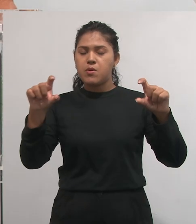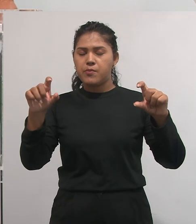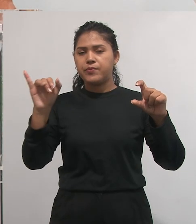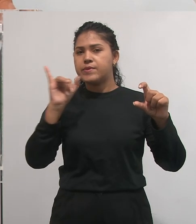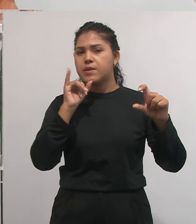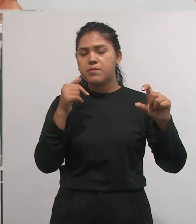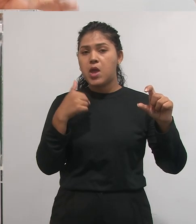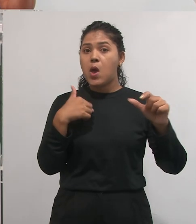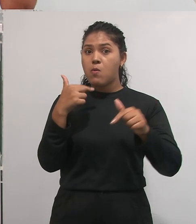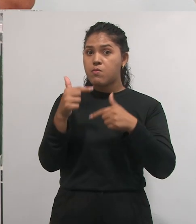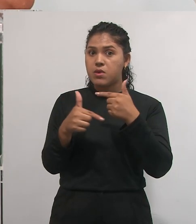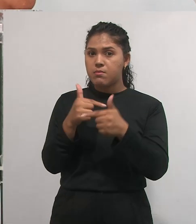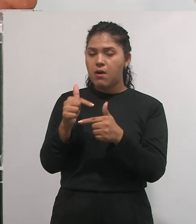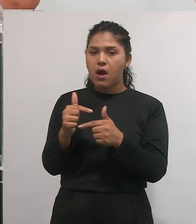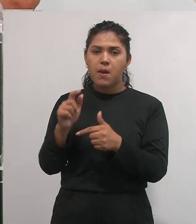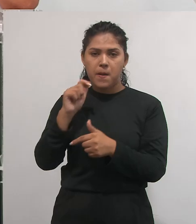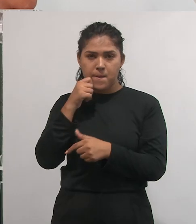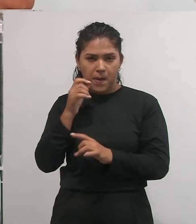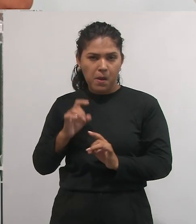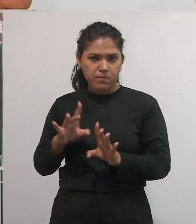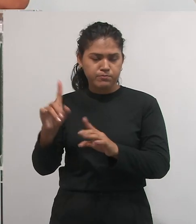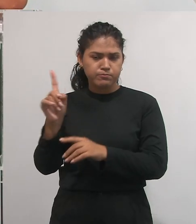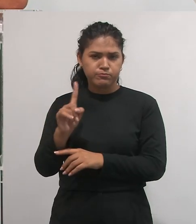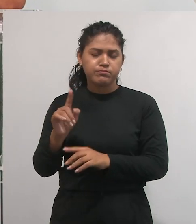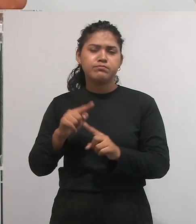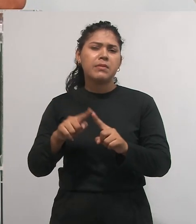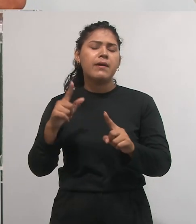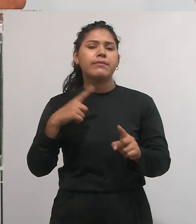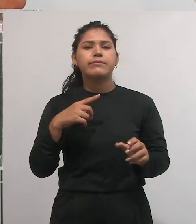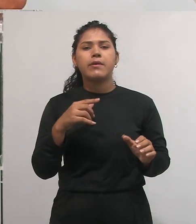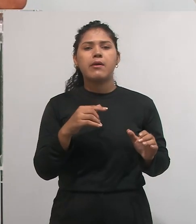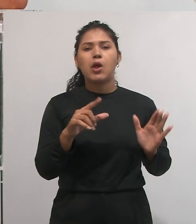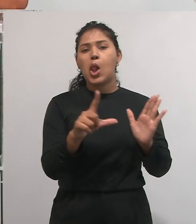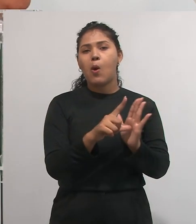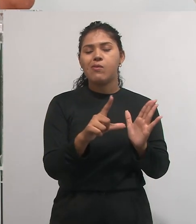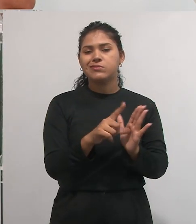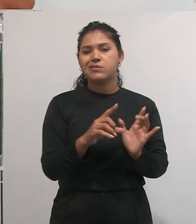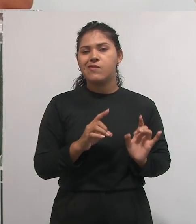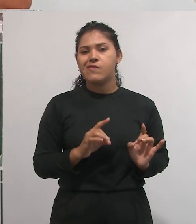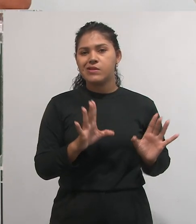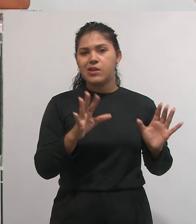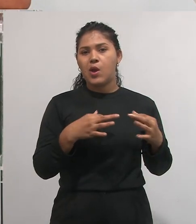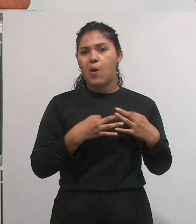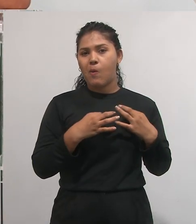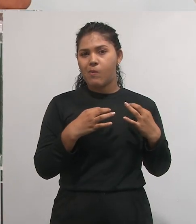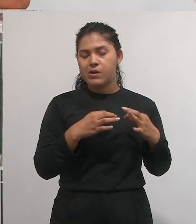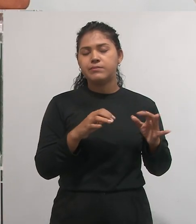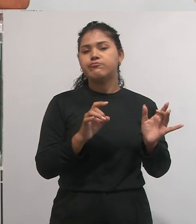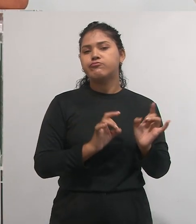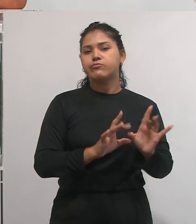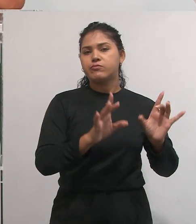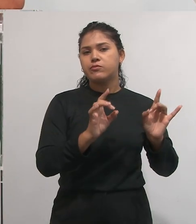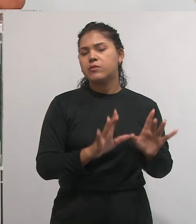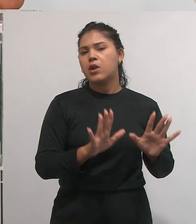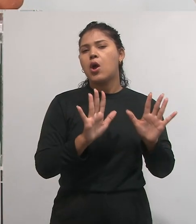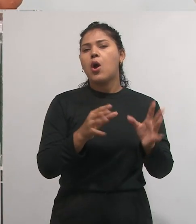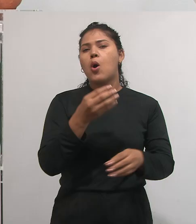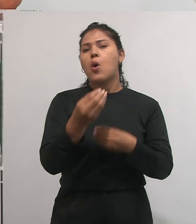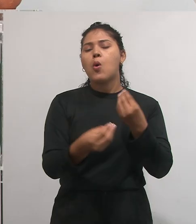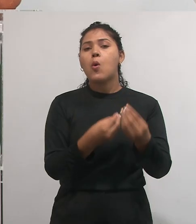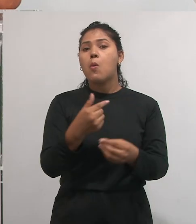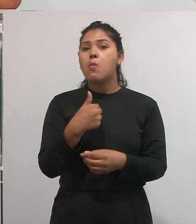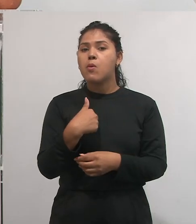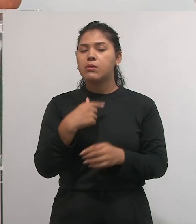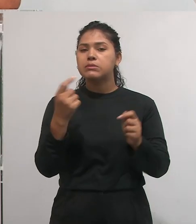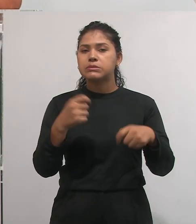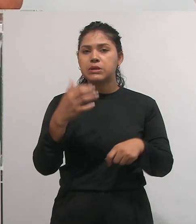trabalhando numa panificadora, mas é um comércio, eu compro roupas e comercializo. Como que eu calculo